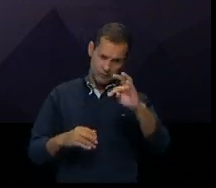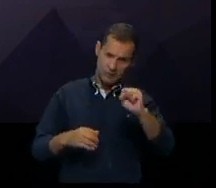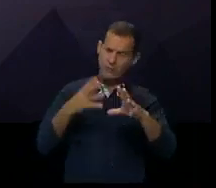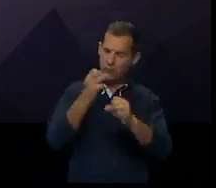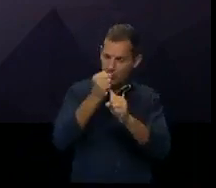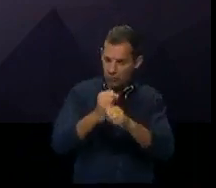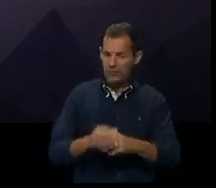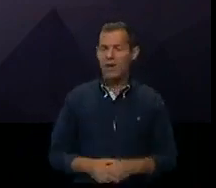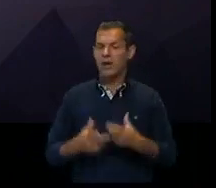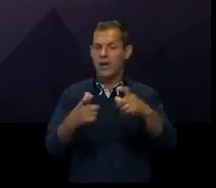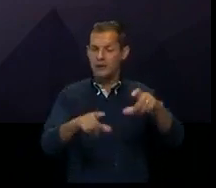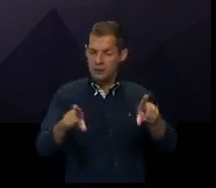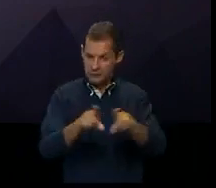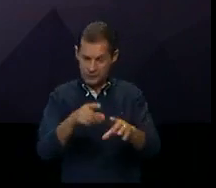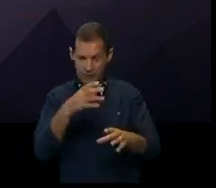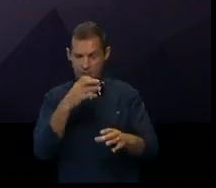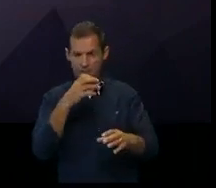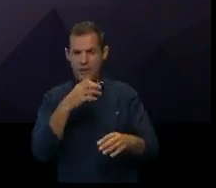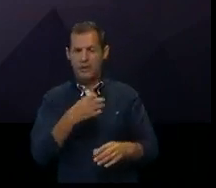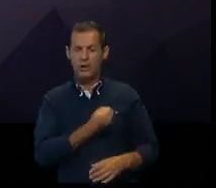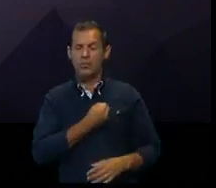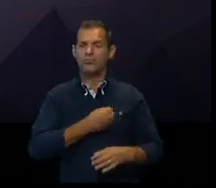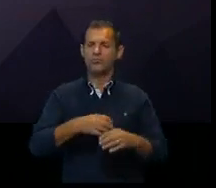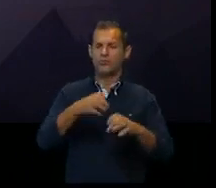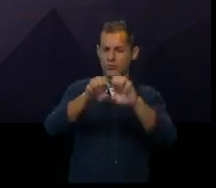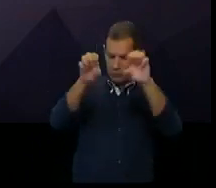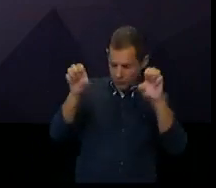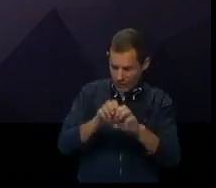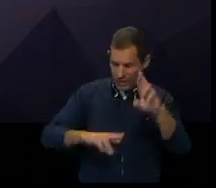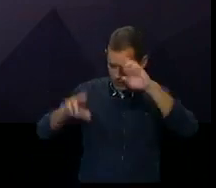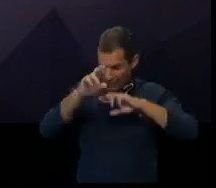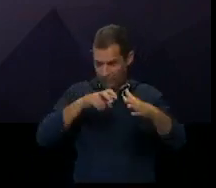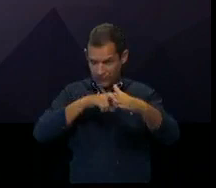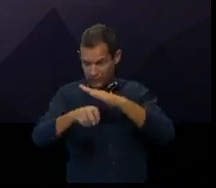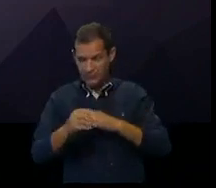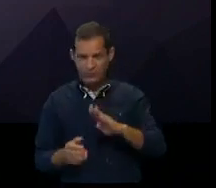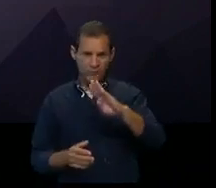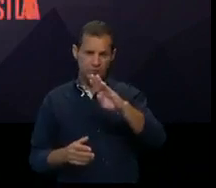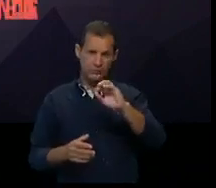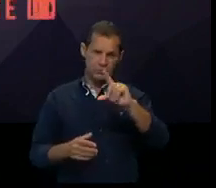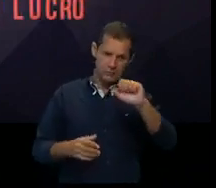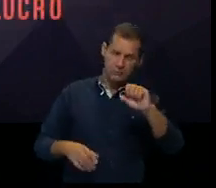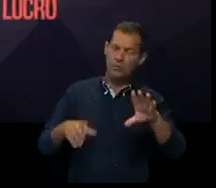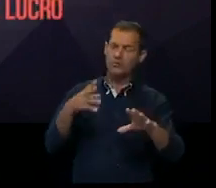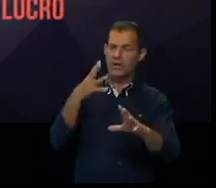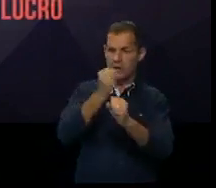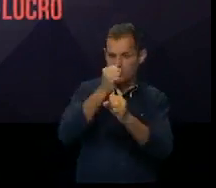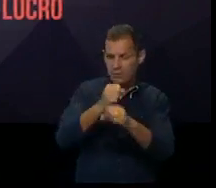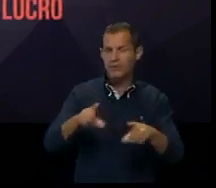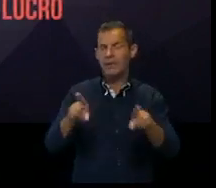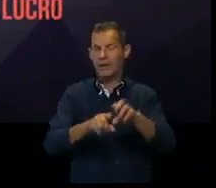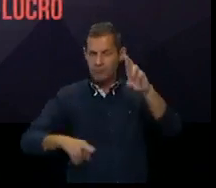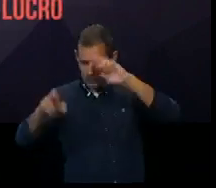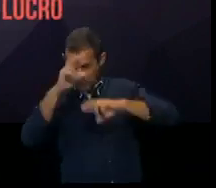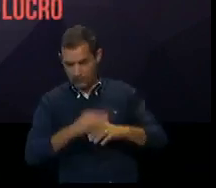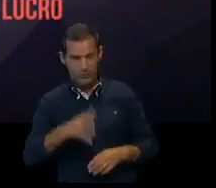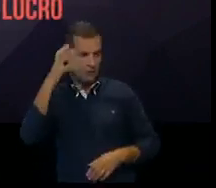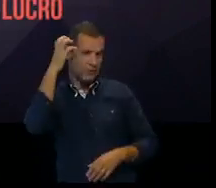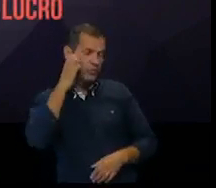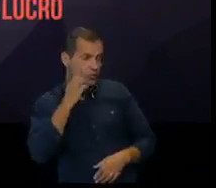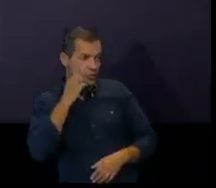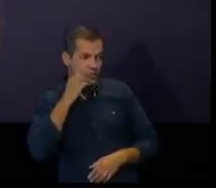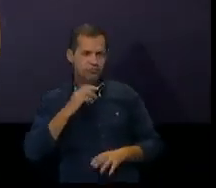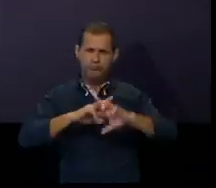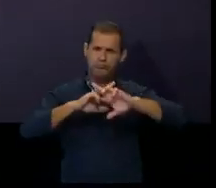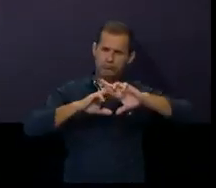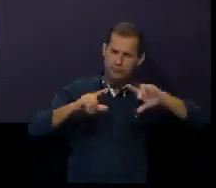de áreas, volumes de estrutura, análise da variação das suas ações na bolsa, contabilidade, análise de lucro e por